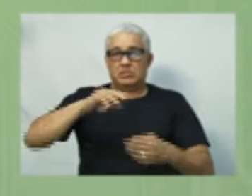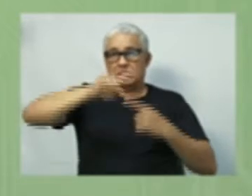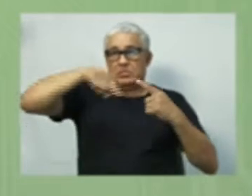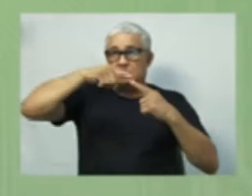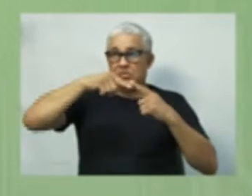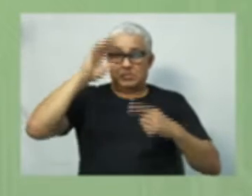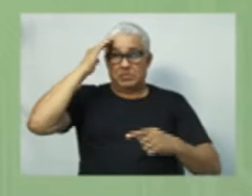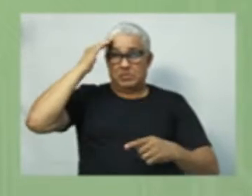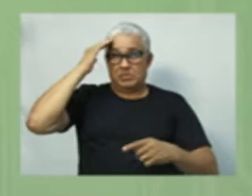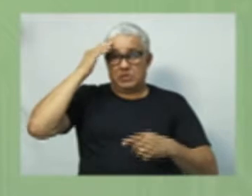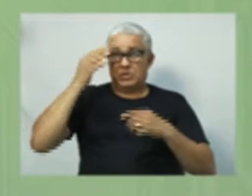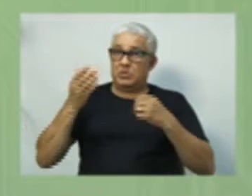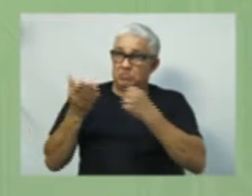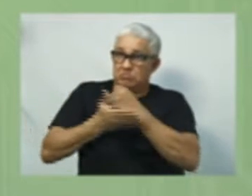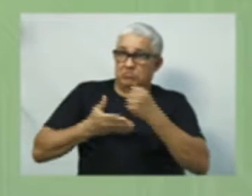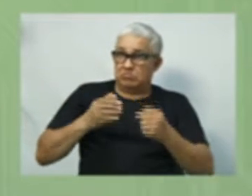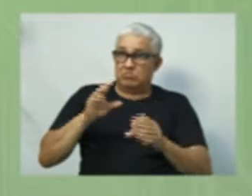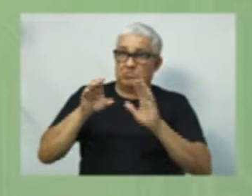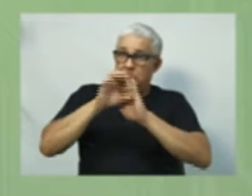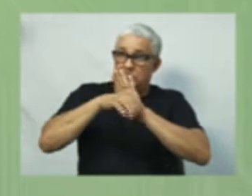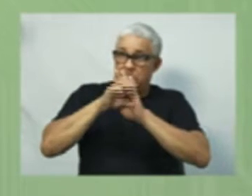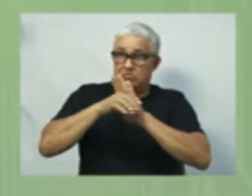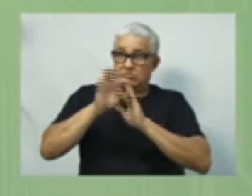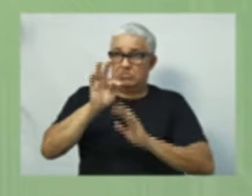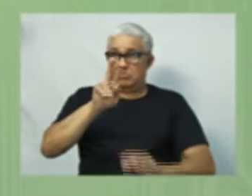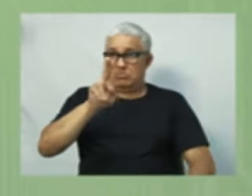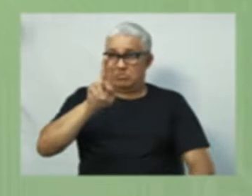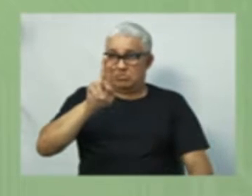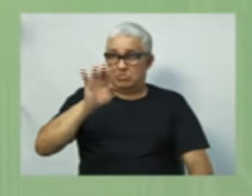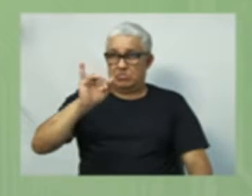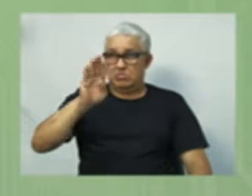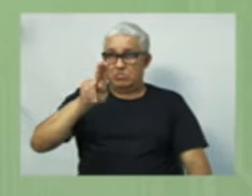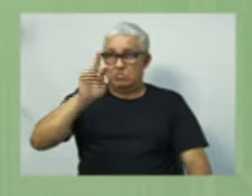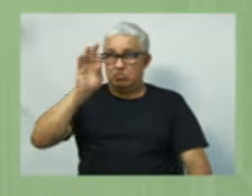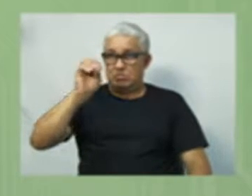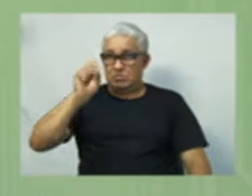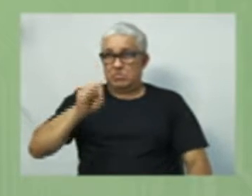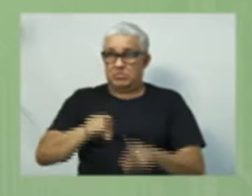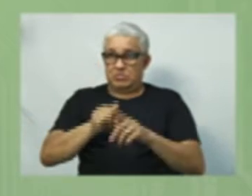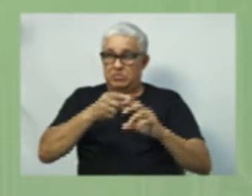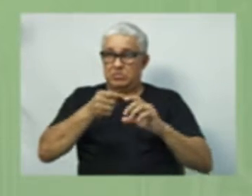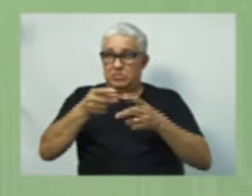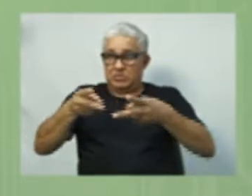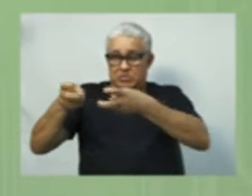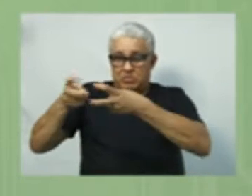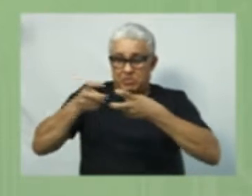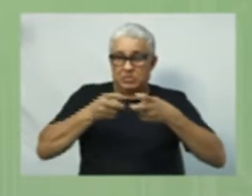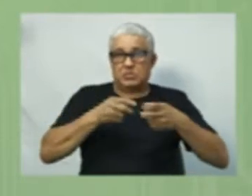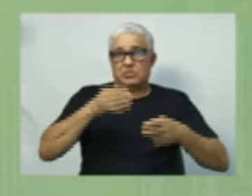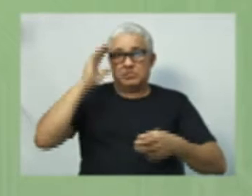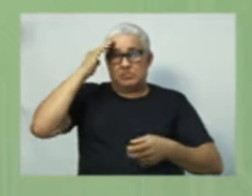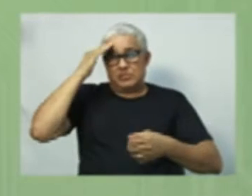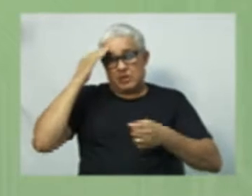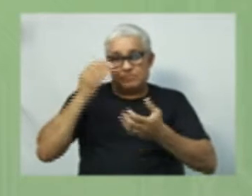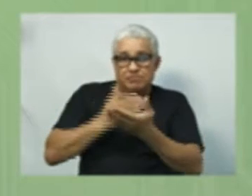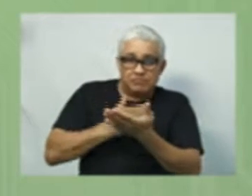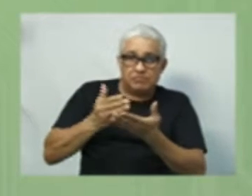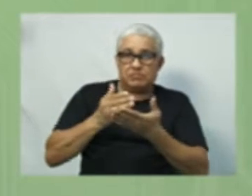de tributos e sua contabilização, identificar as noções iniciais de planejamento